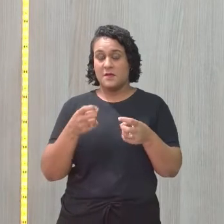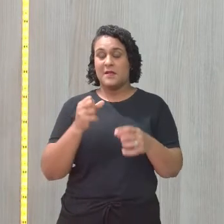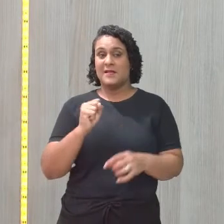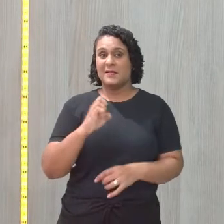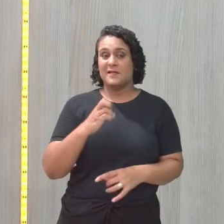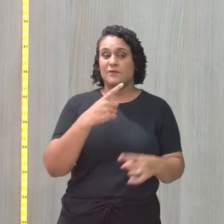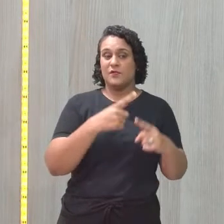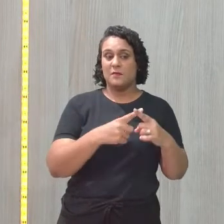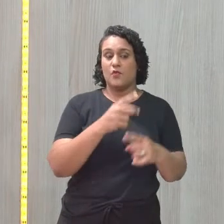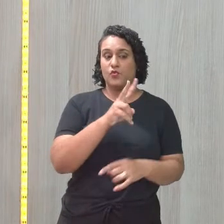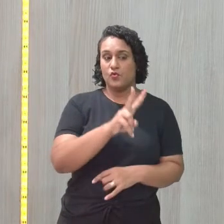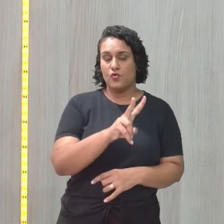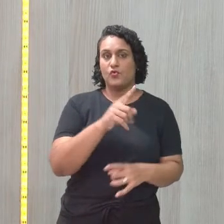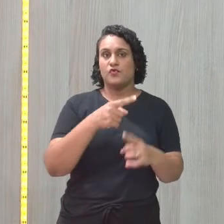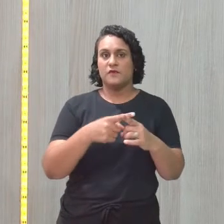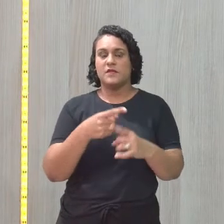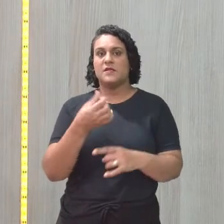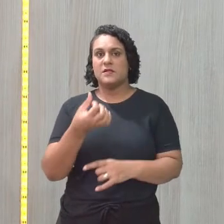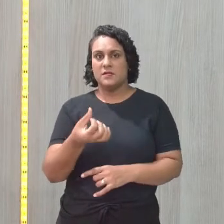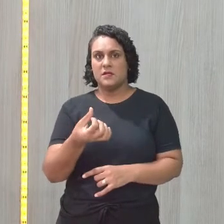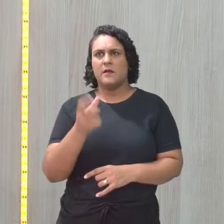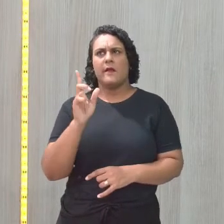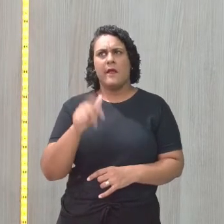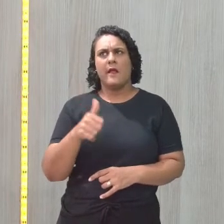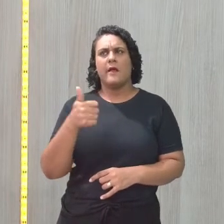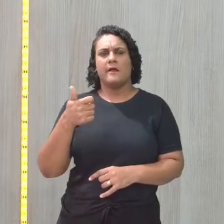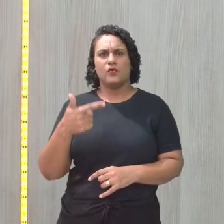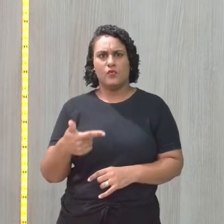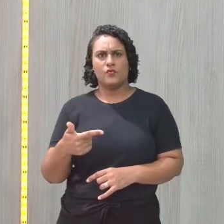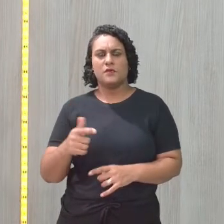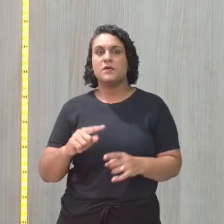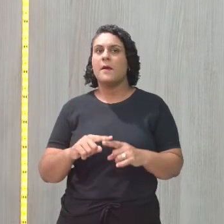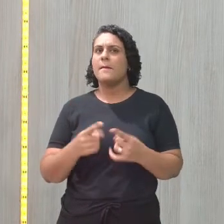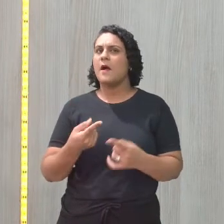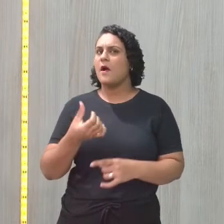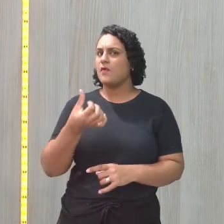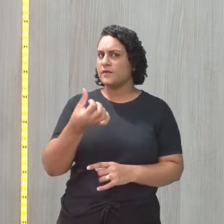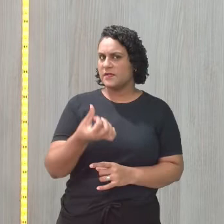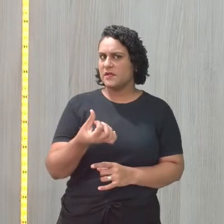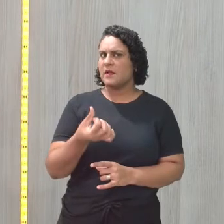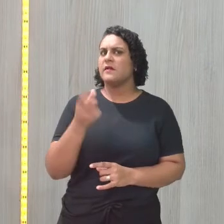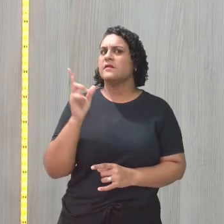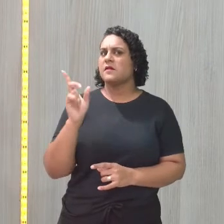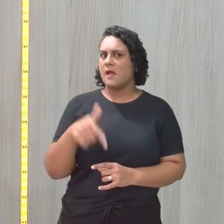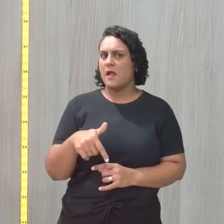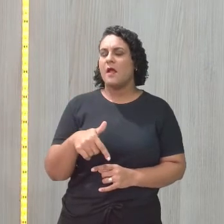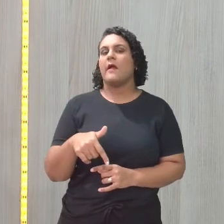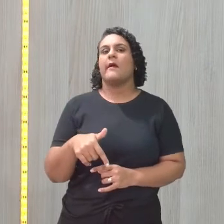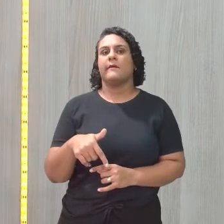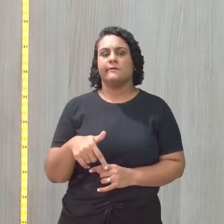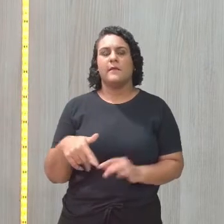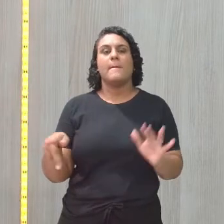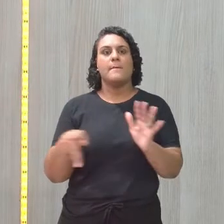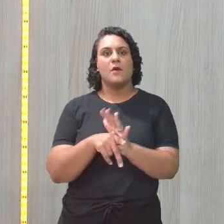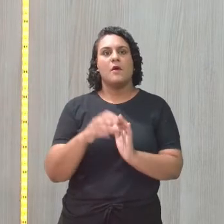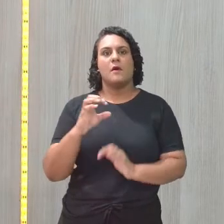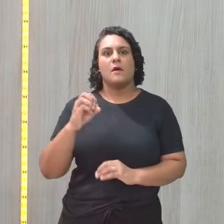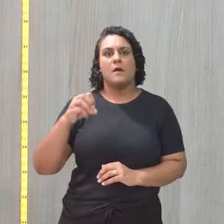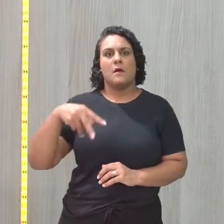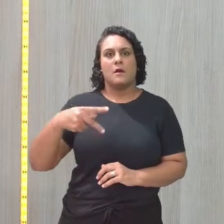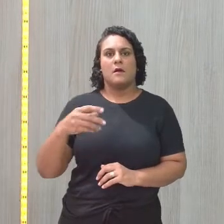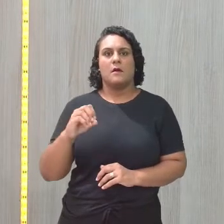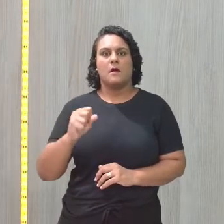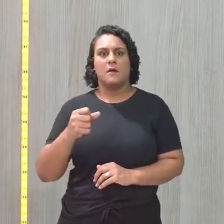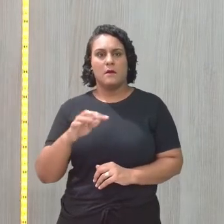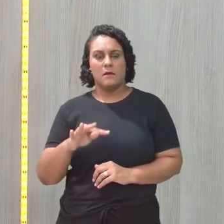pelo 6, que dá igual a 12, esse 6, ele ainda é um número composto. Então, o que Tiago quer mostrar para você